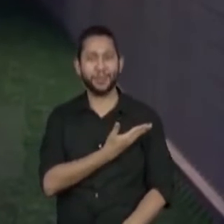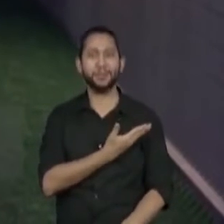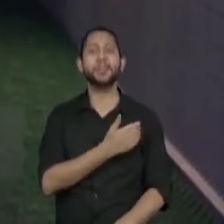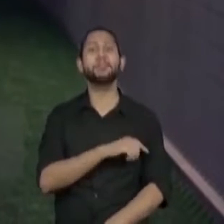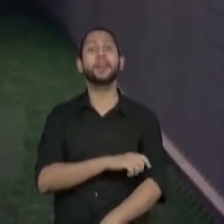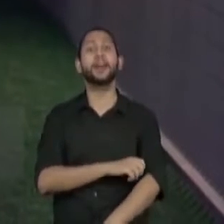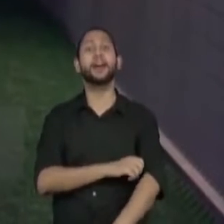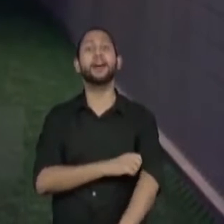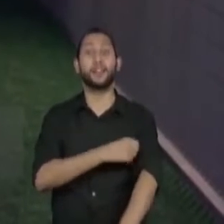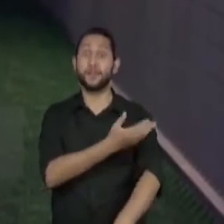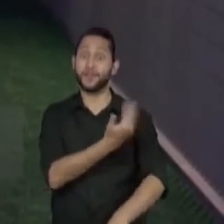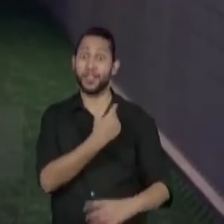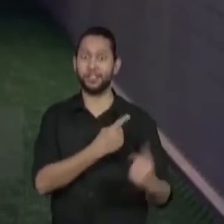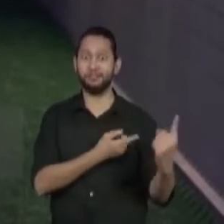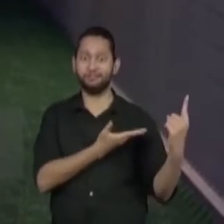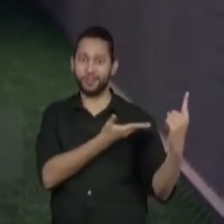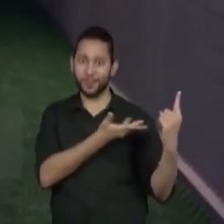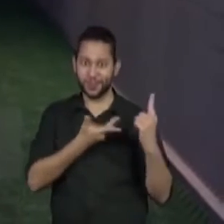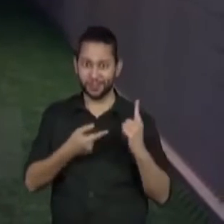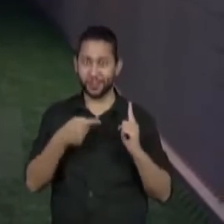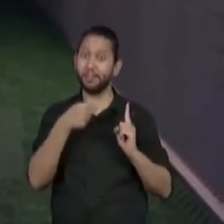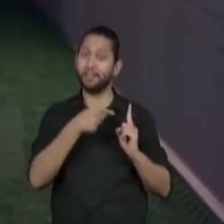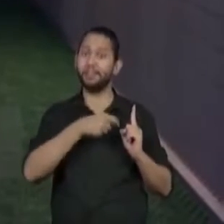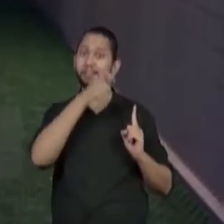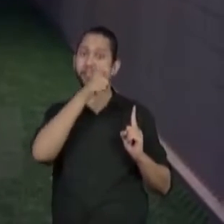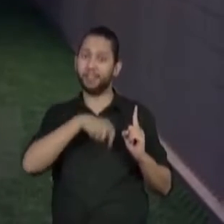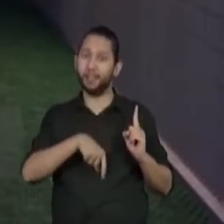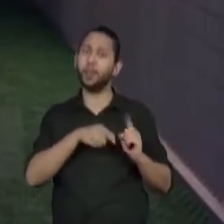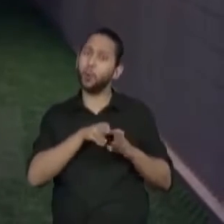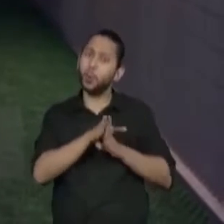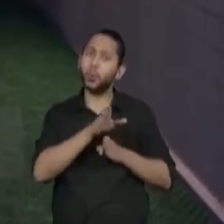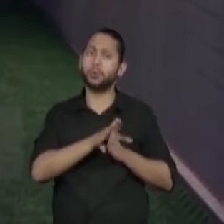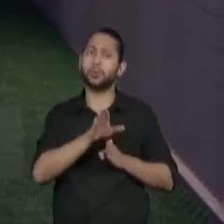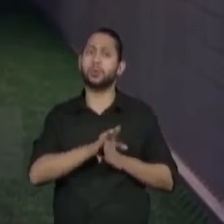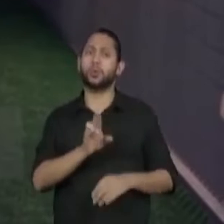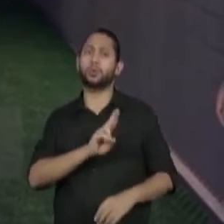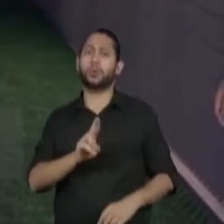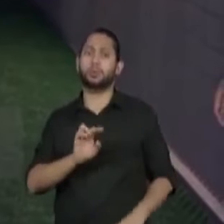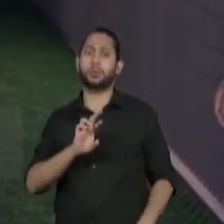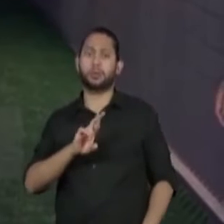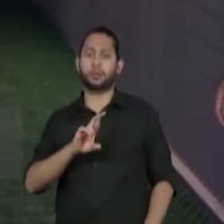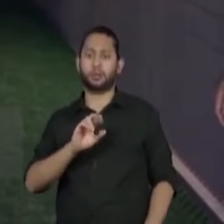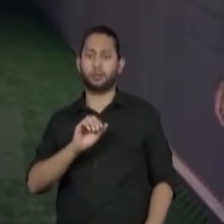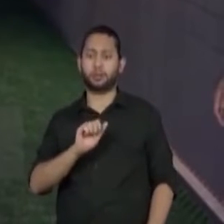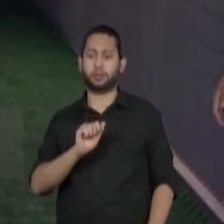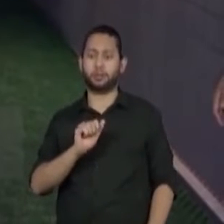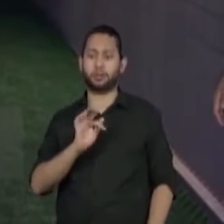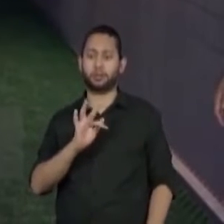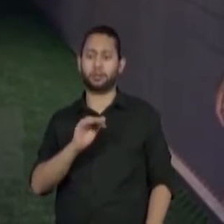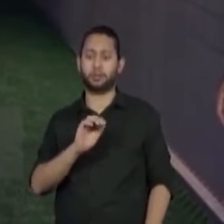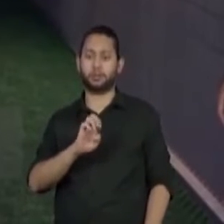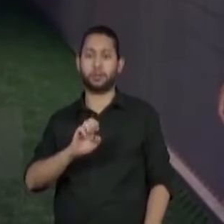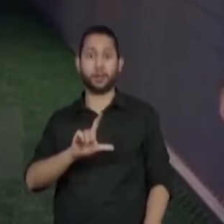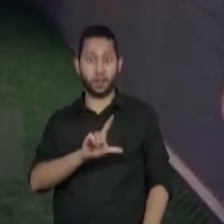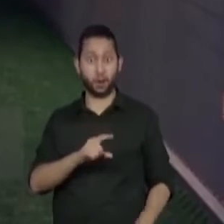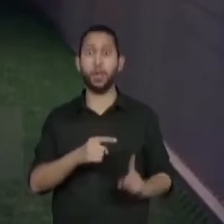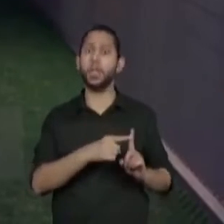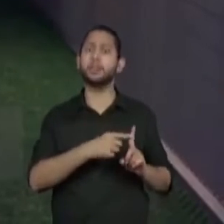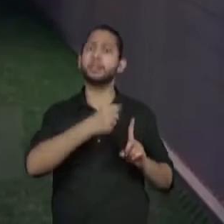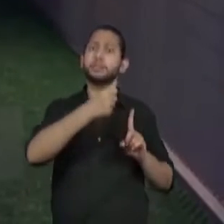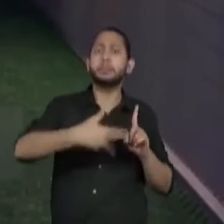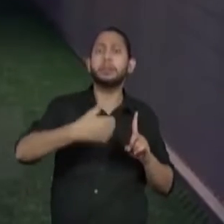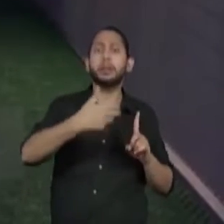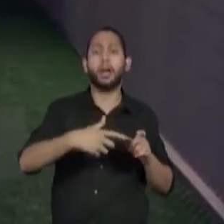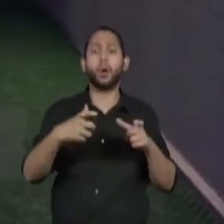aqui conversar com a gente o orientador Rafael, que ele vai explicar como funciona esse